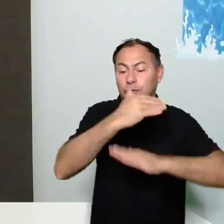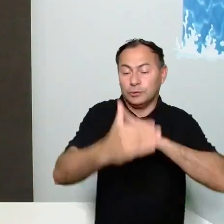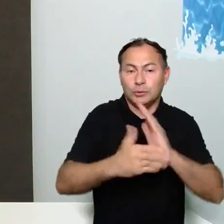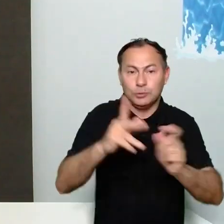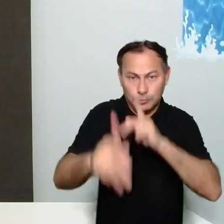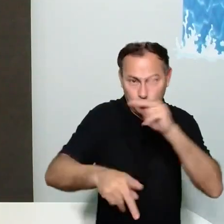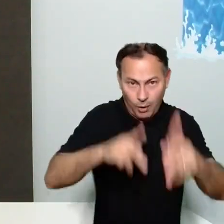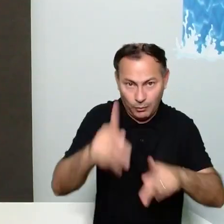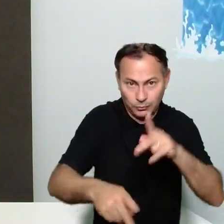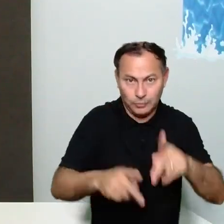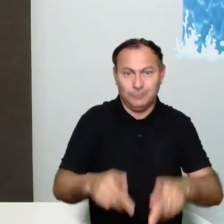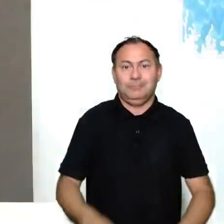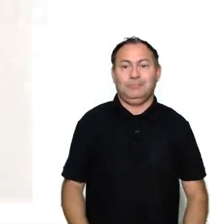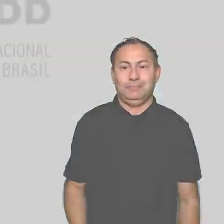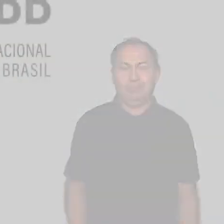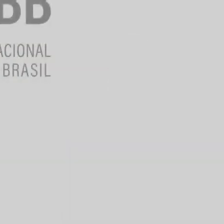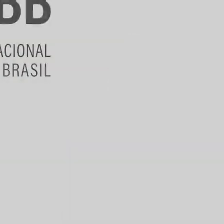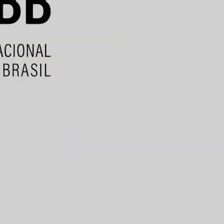todos os povos.